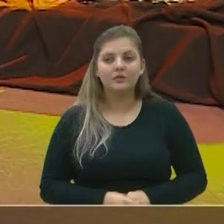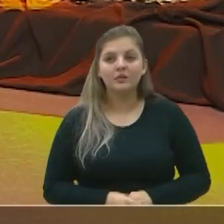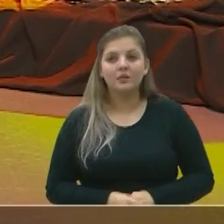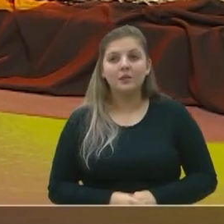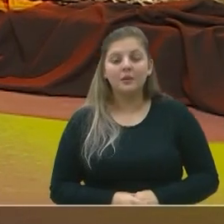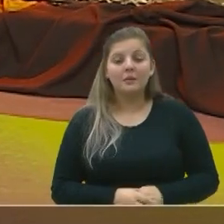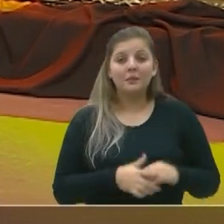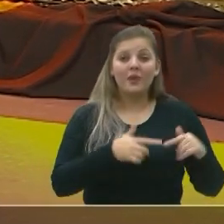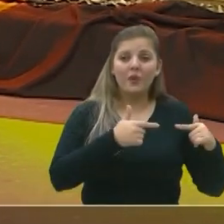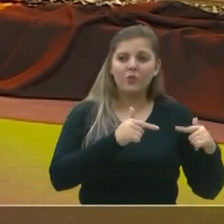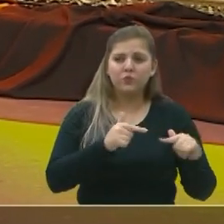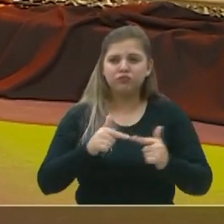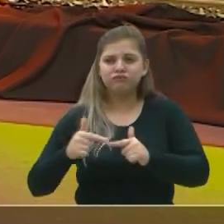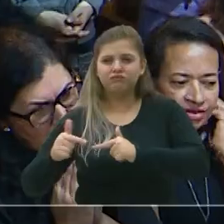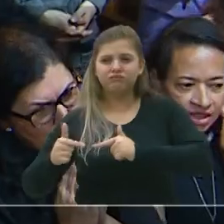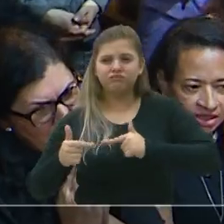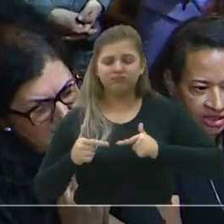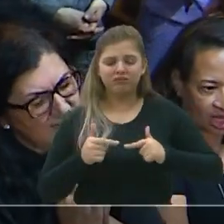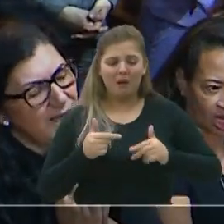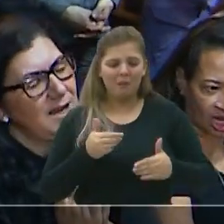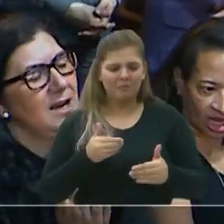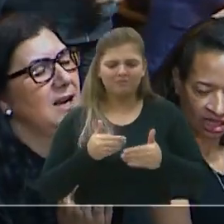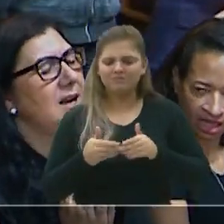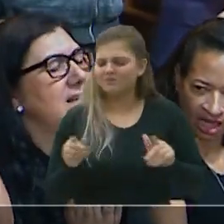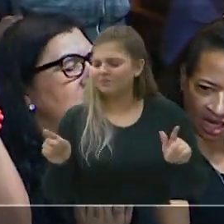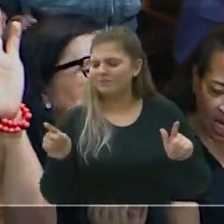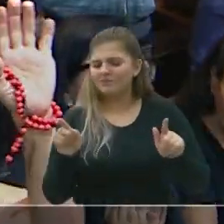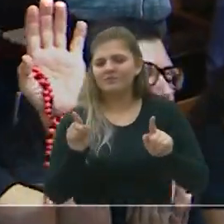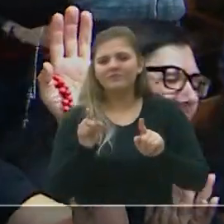Ele não perde a.